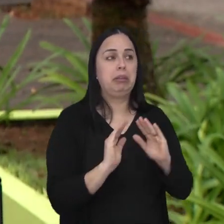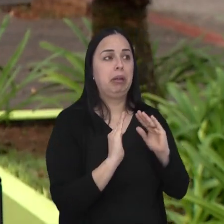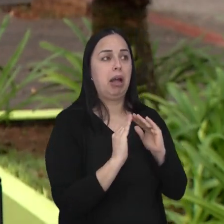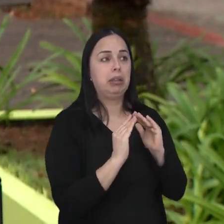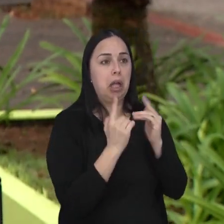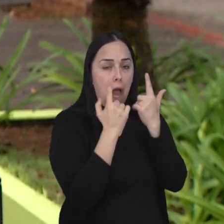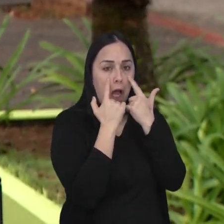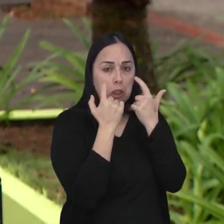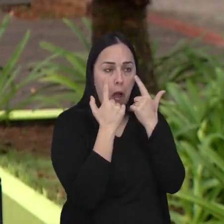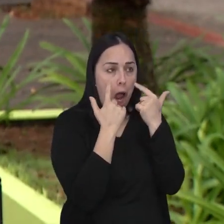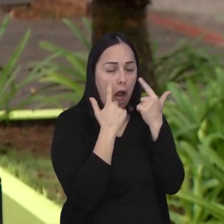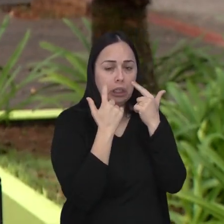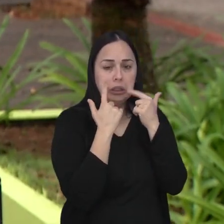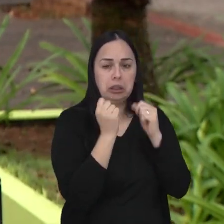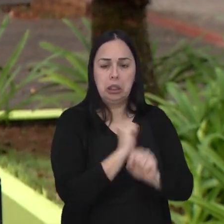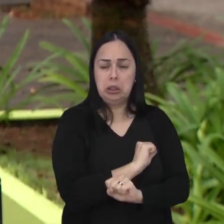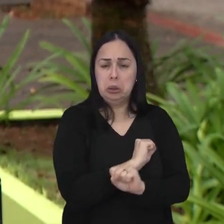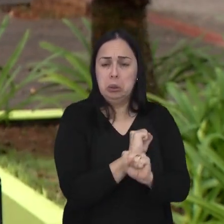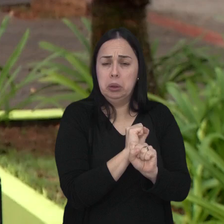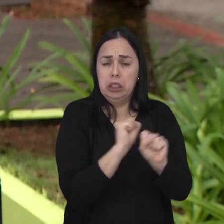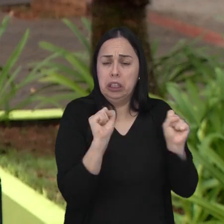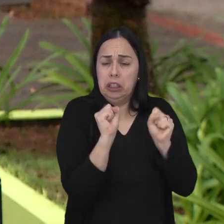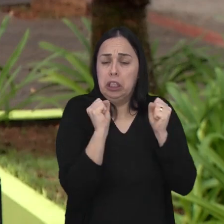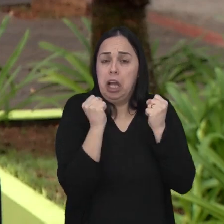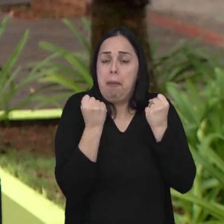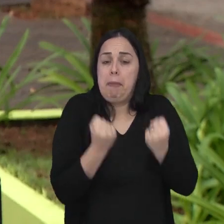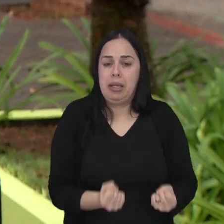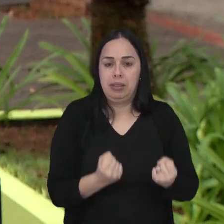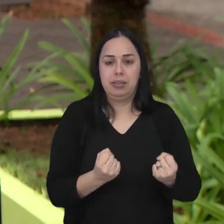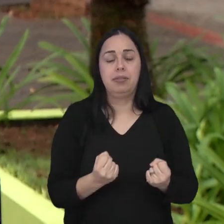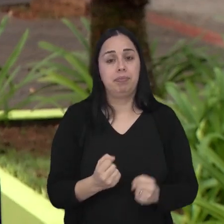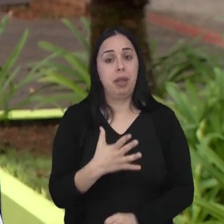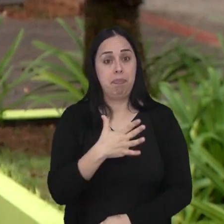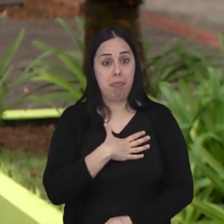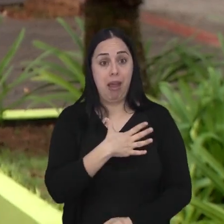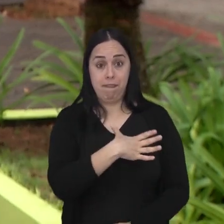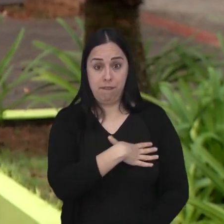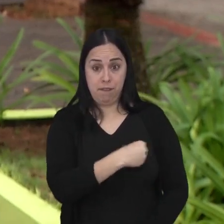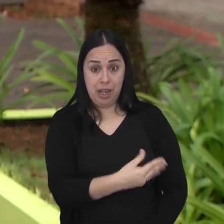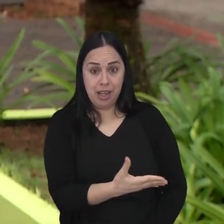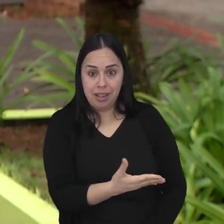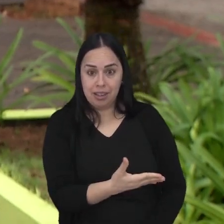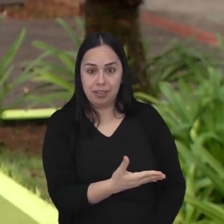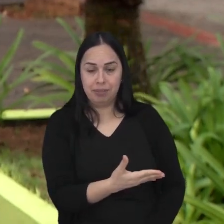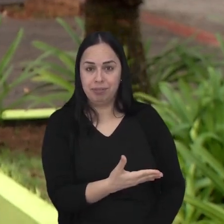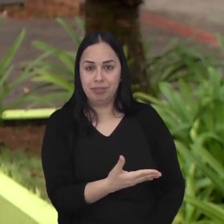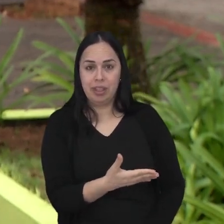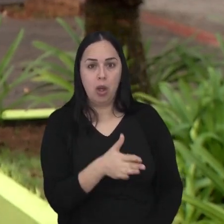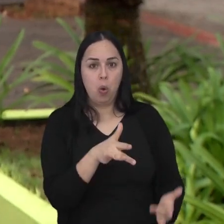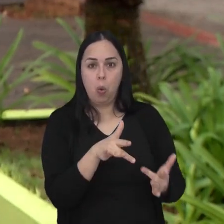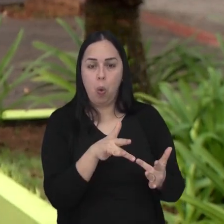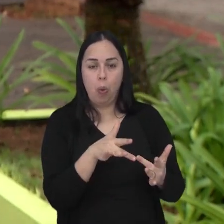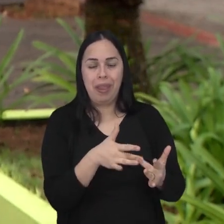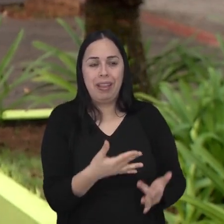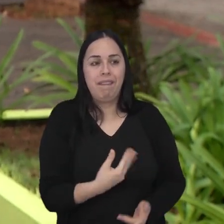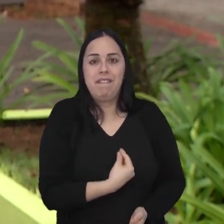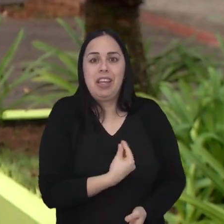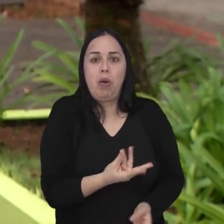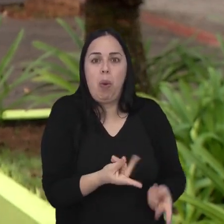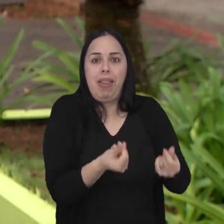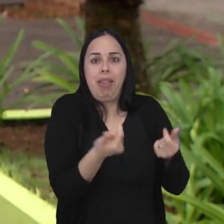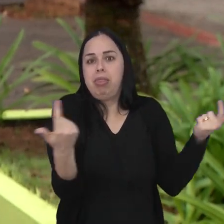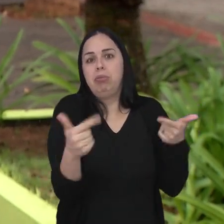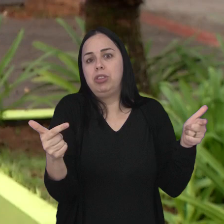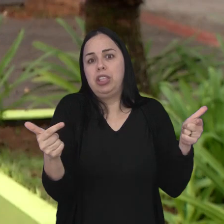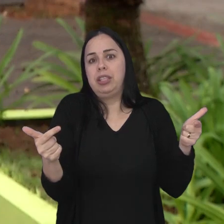também, mas em casa também, só levantar já era um pesar. Eu tinha uma filha, né? Então não tinha qualidade nem de